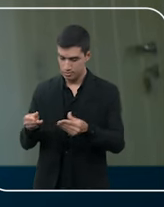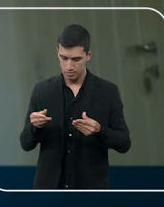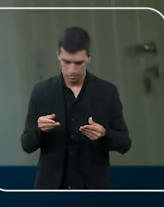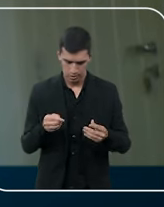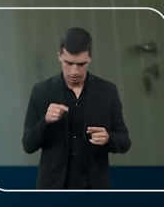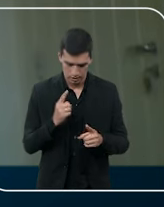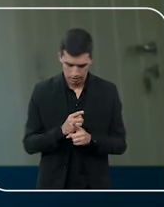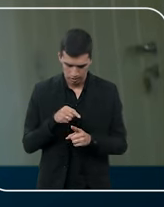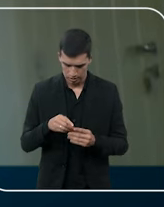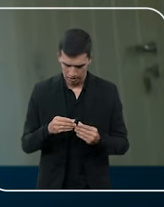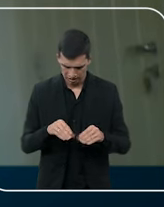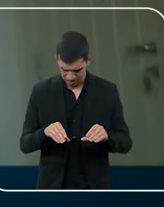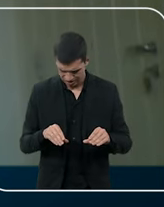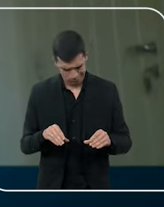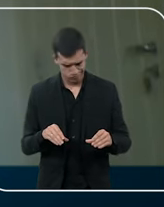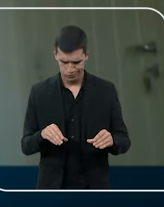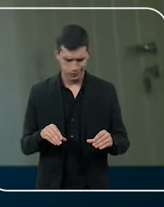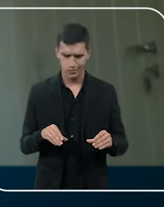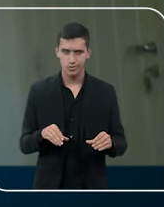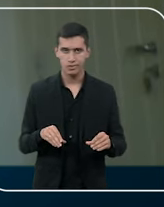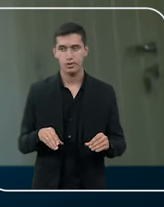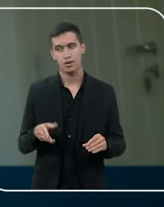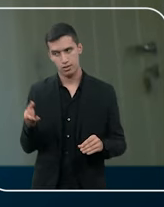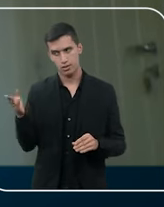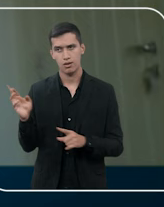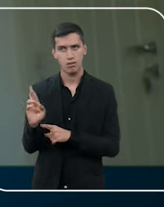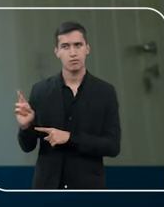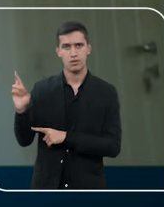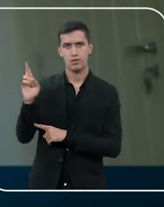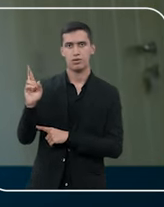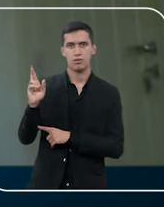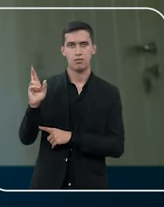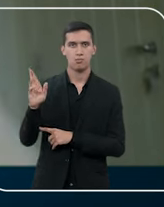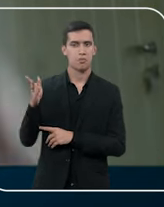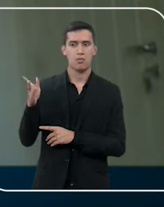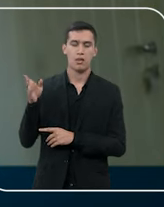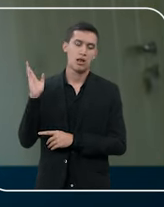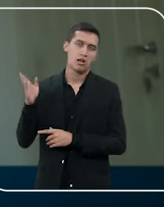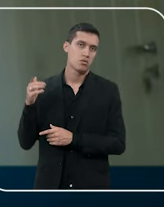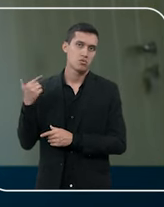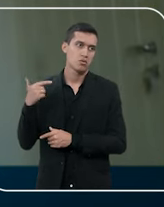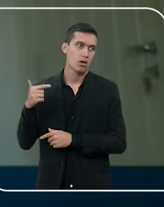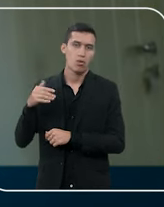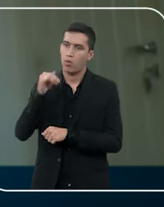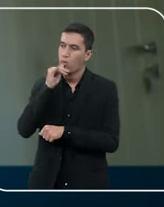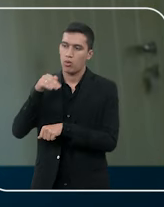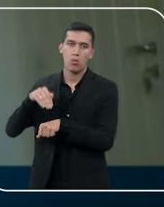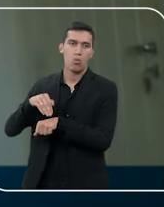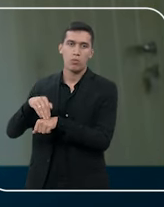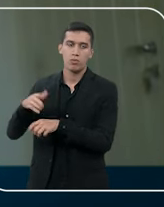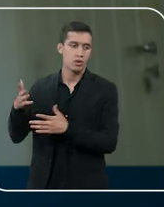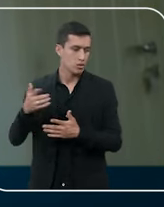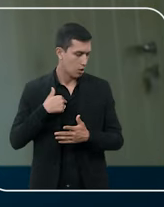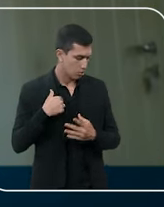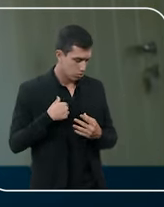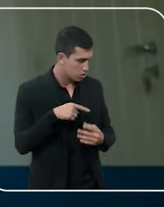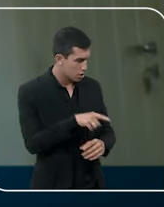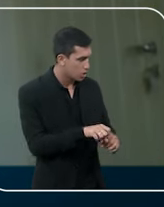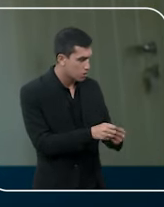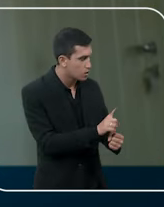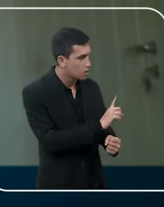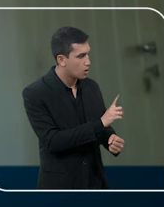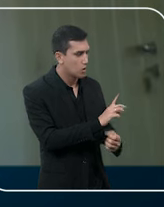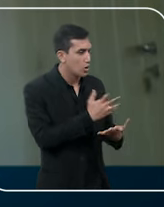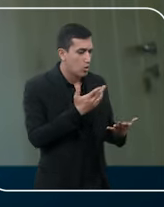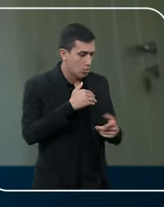responder por esse dano, mesmo eles não tendo culpa né, pela fabricação do